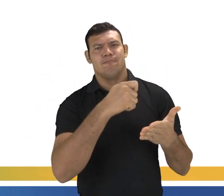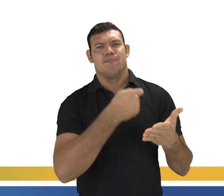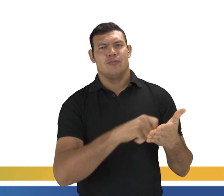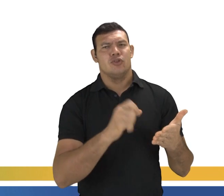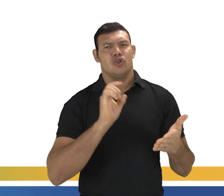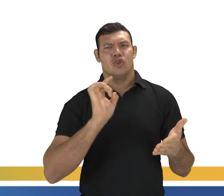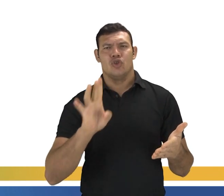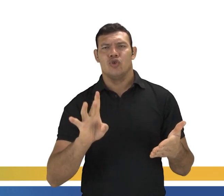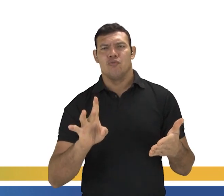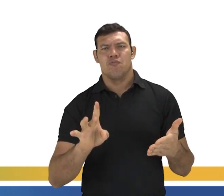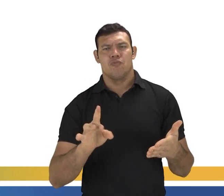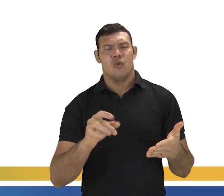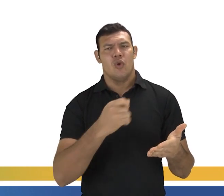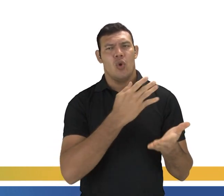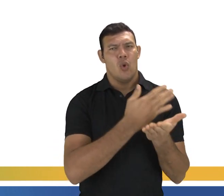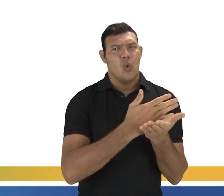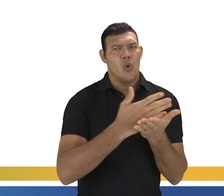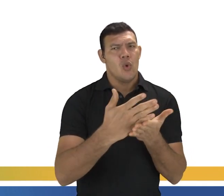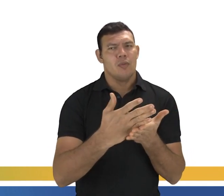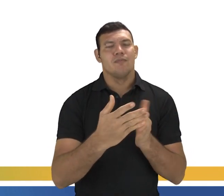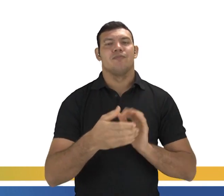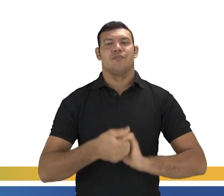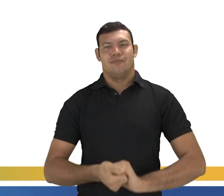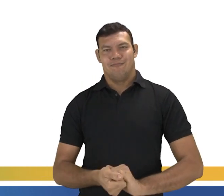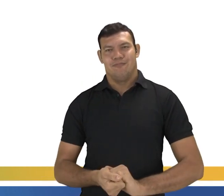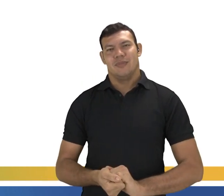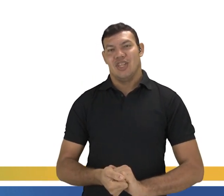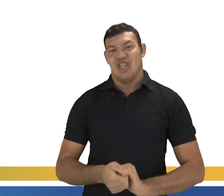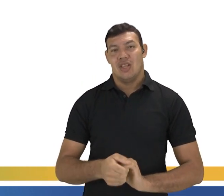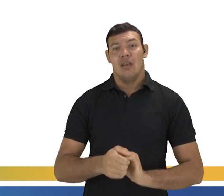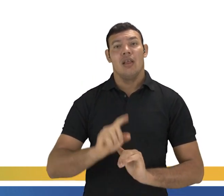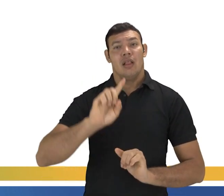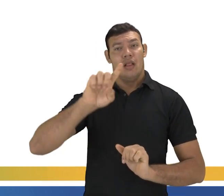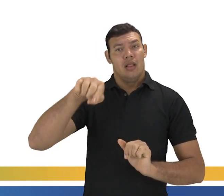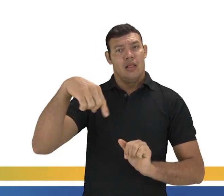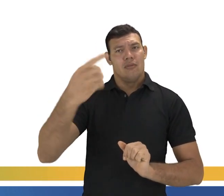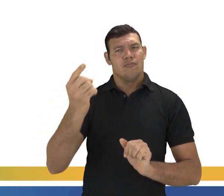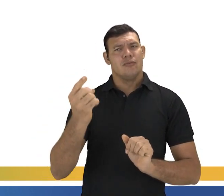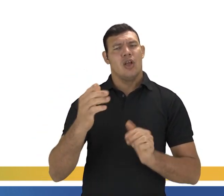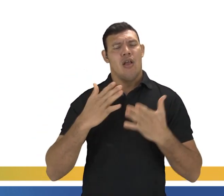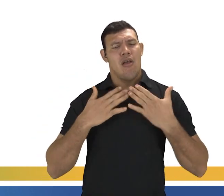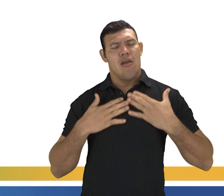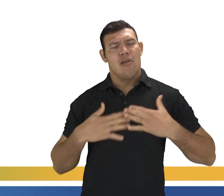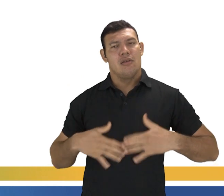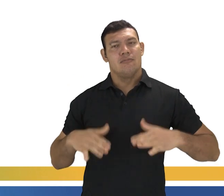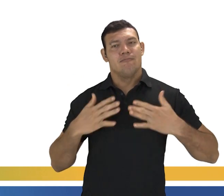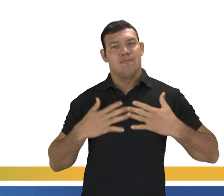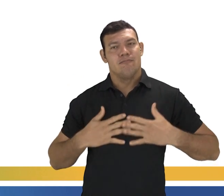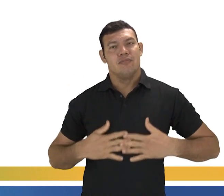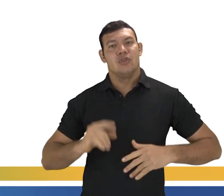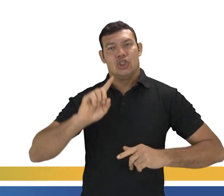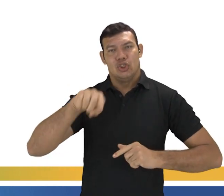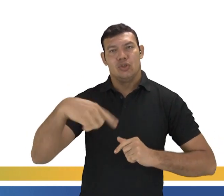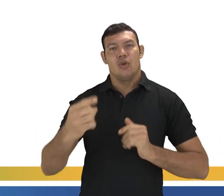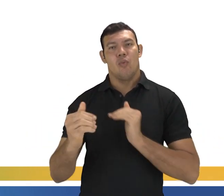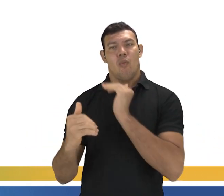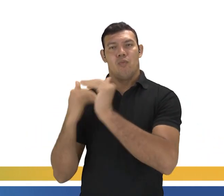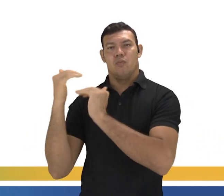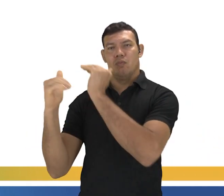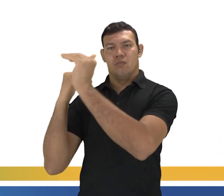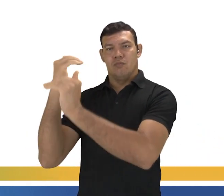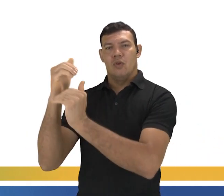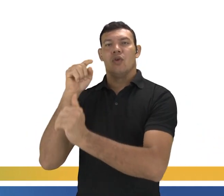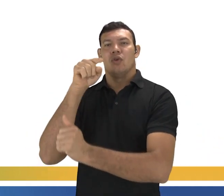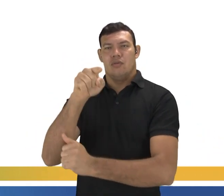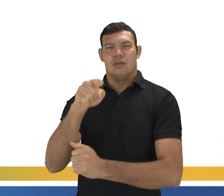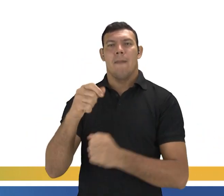deve desenvolver essa tese na introdução. Isso será feito no desenvolvimento, aquela fase de argumentação do texto. É ali